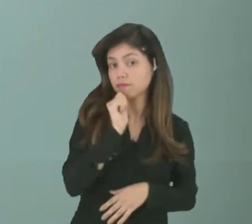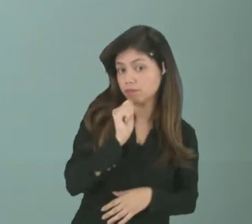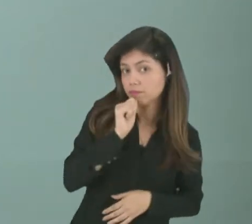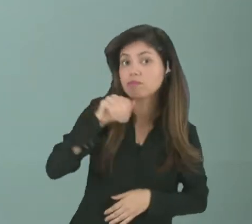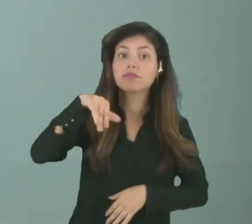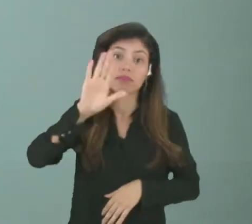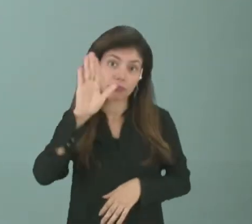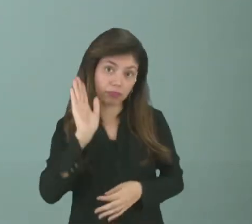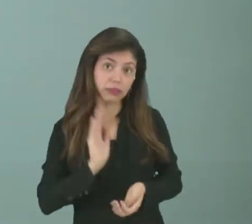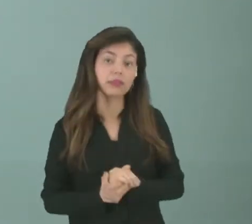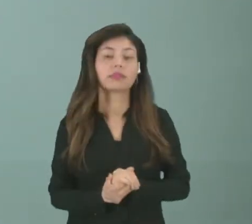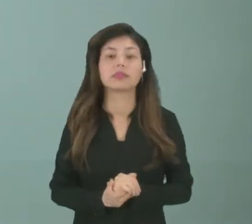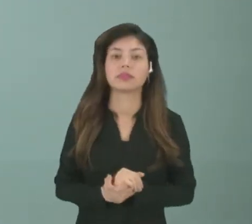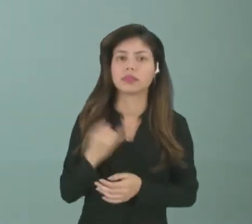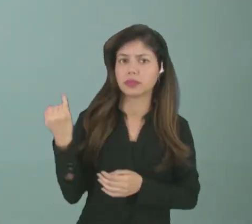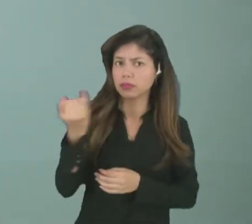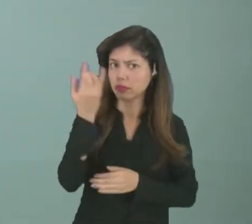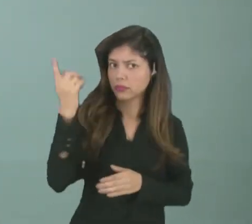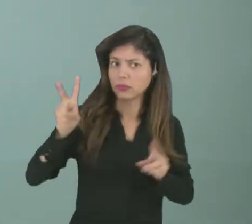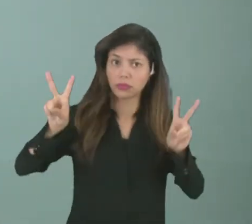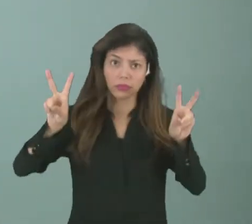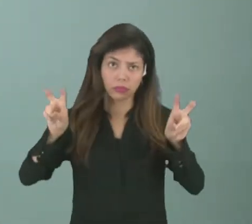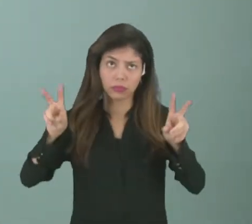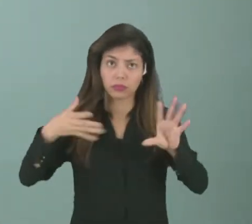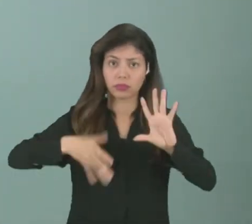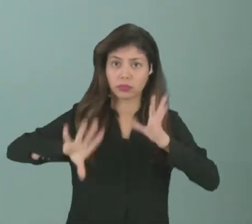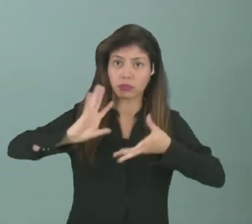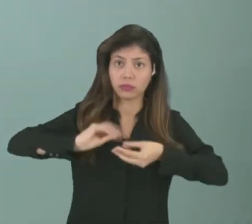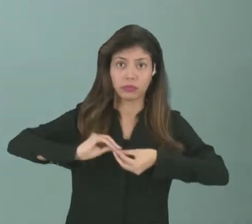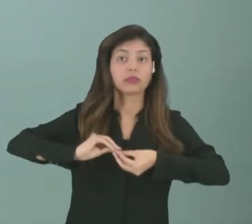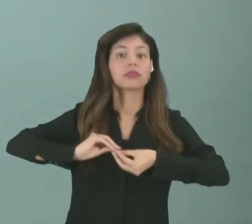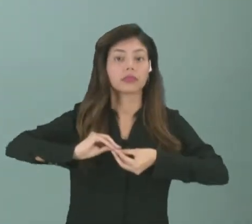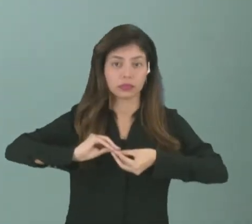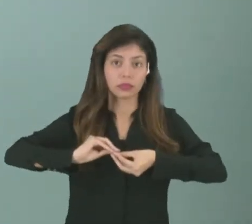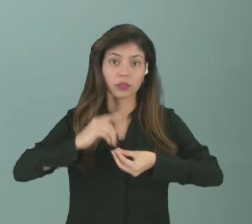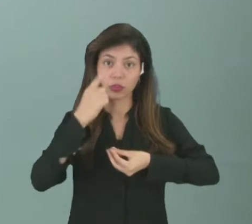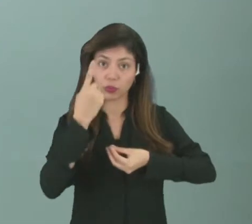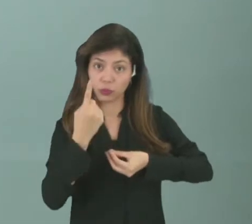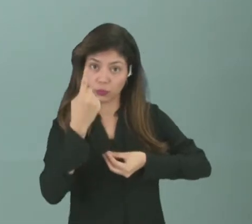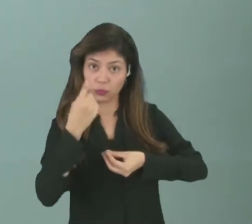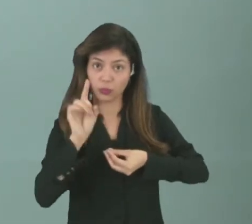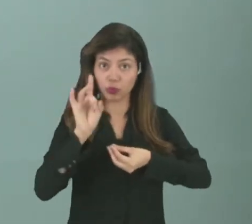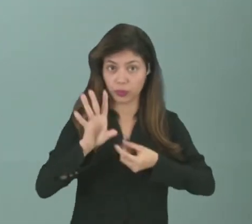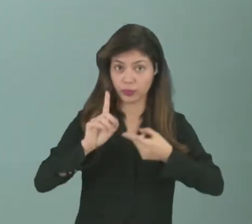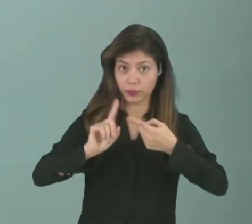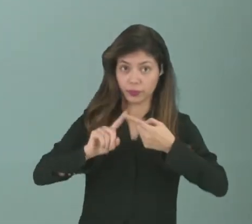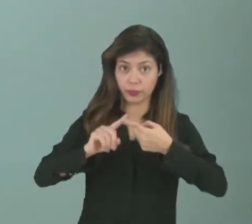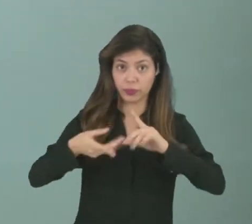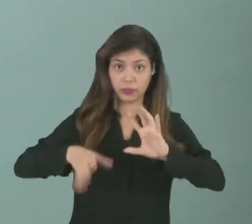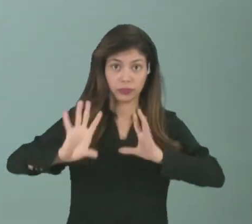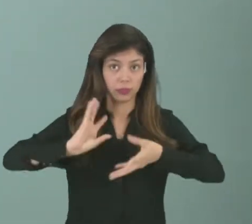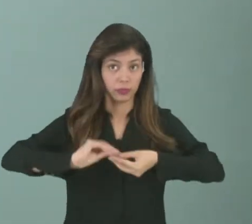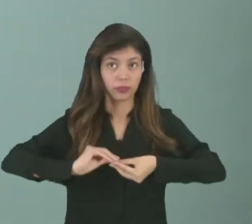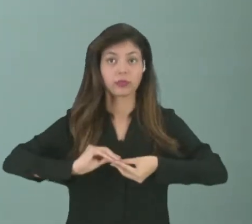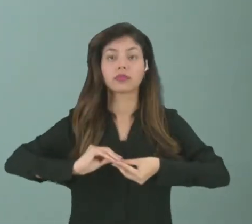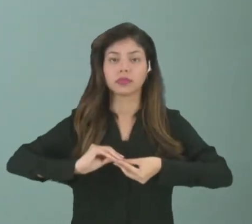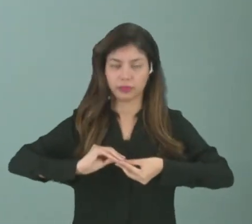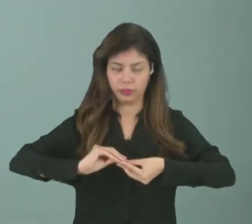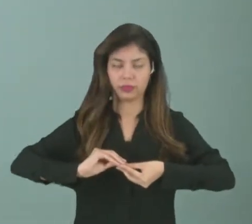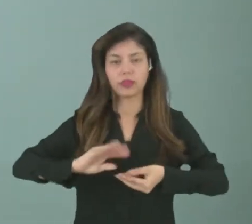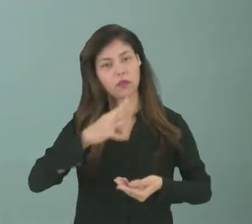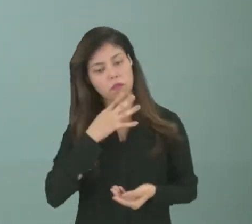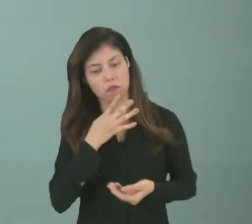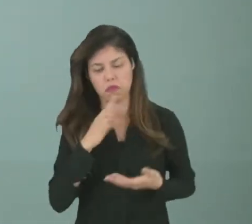mais especificamente no assunto resumo, falando de um tipo específico que talvez vocês não conheçam